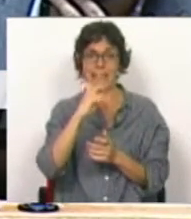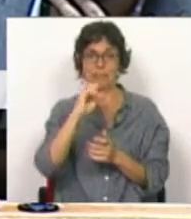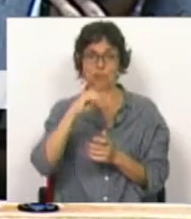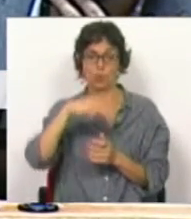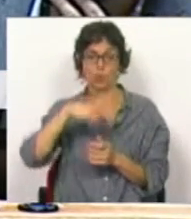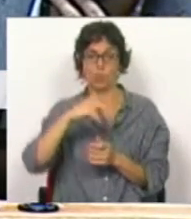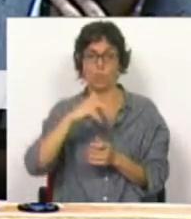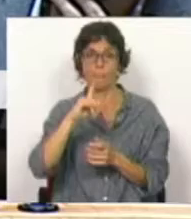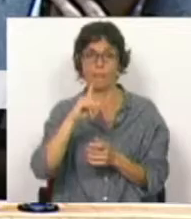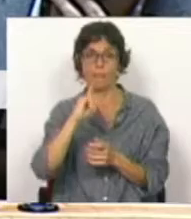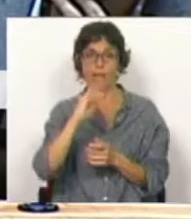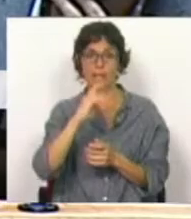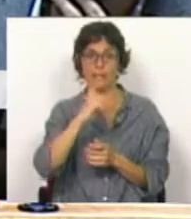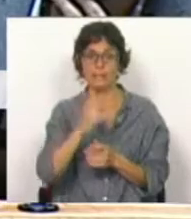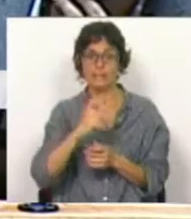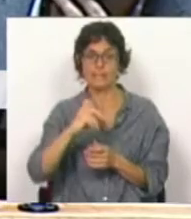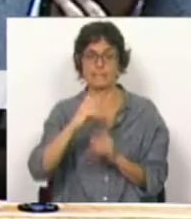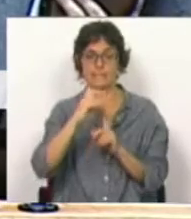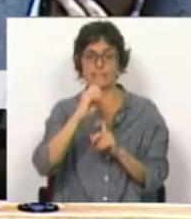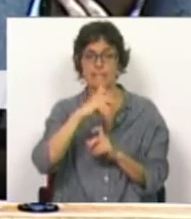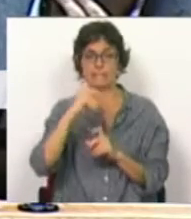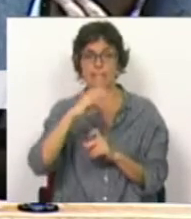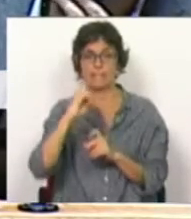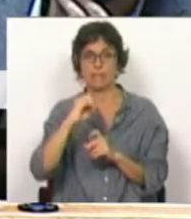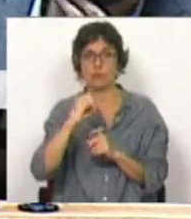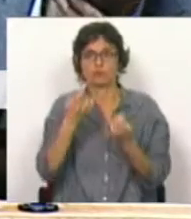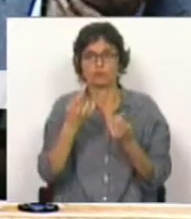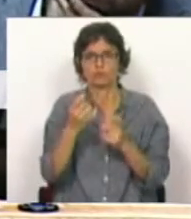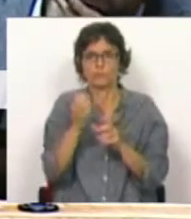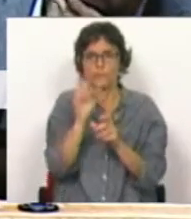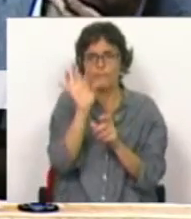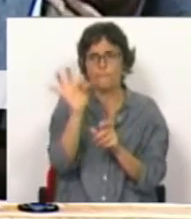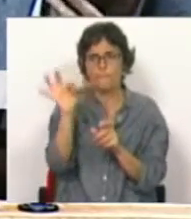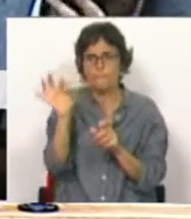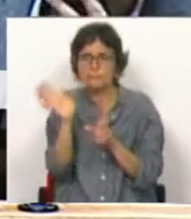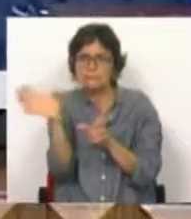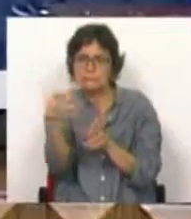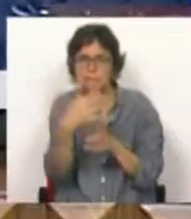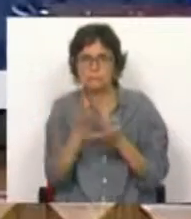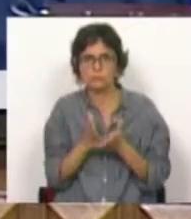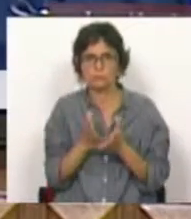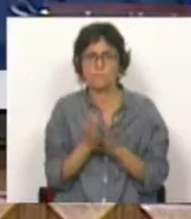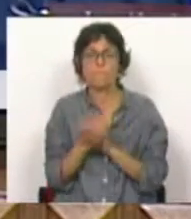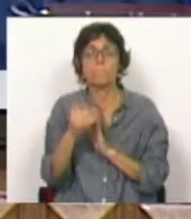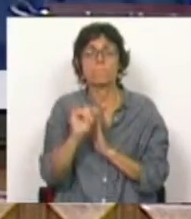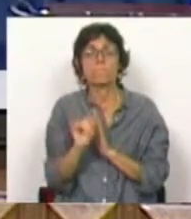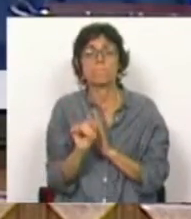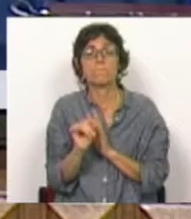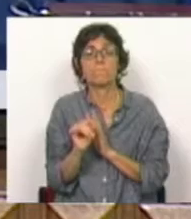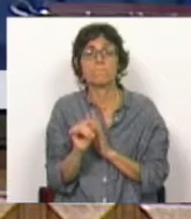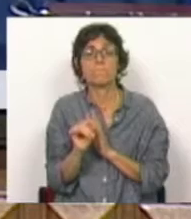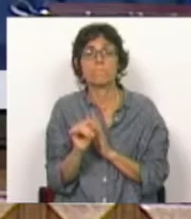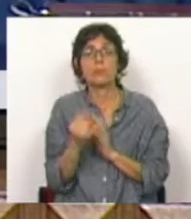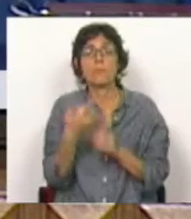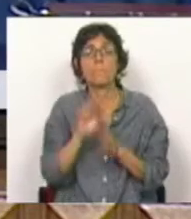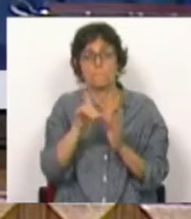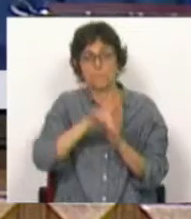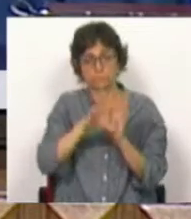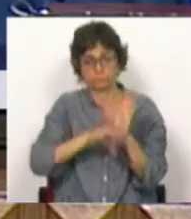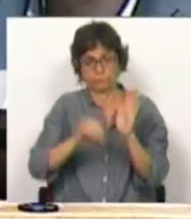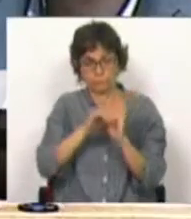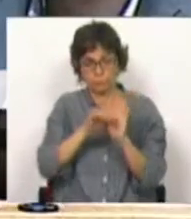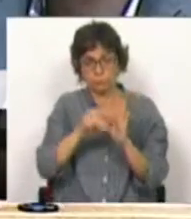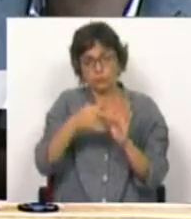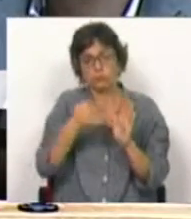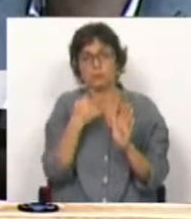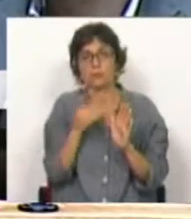sabem o que é que o CDS-PP propõe por racionalização de recursos humanos. Mas continuamos aqui a ler o projeto de resolução